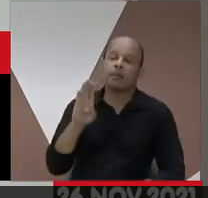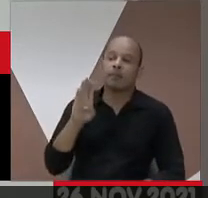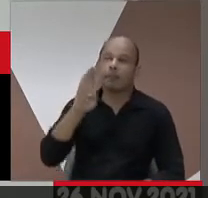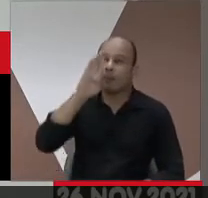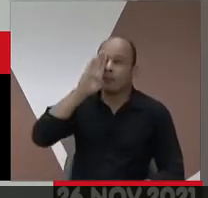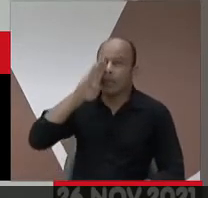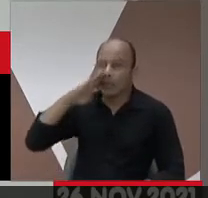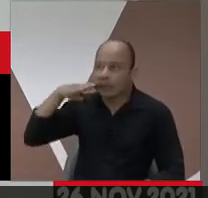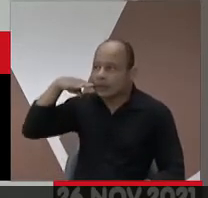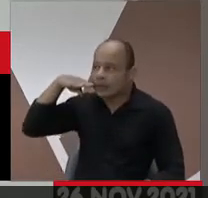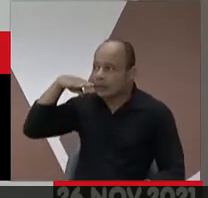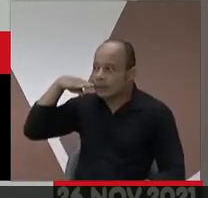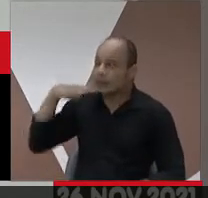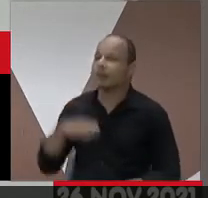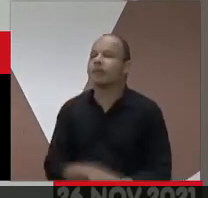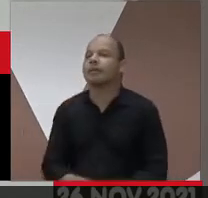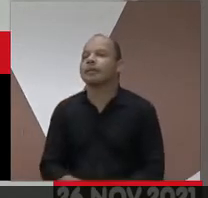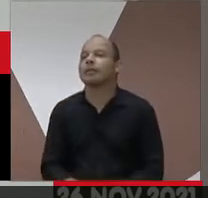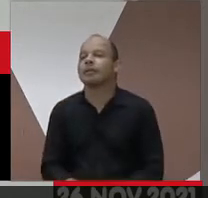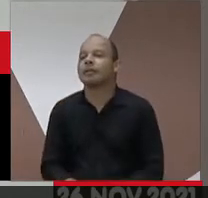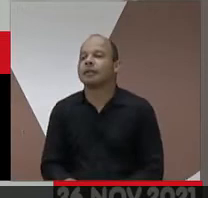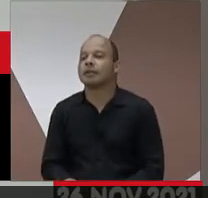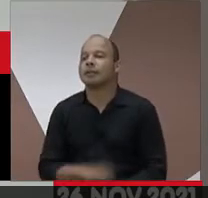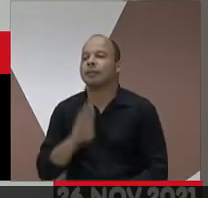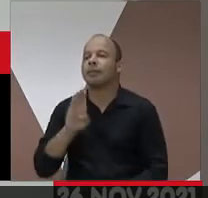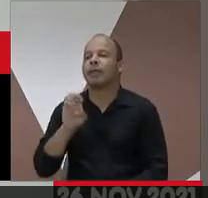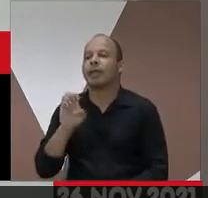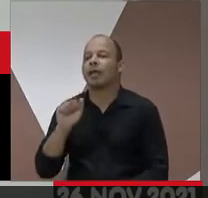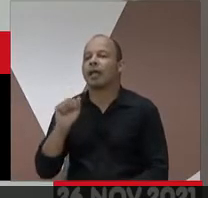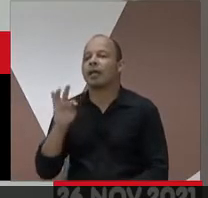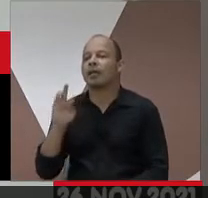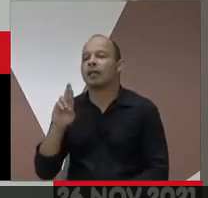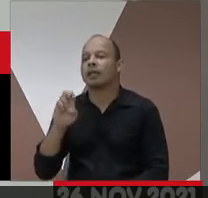de 5 minutos, deputada Beatriz Cerqueira.